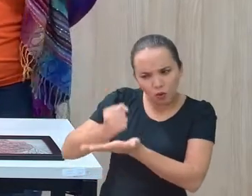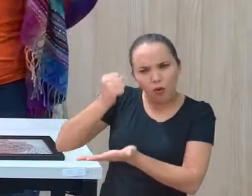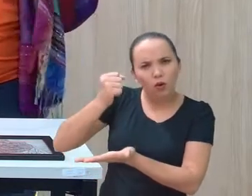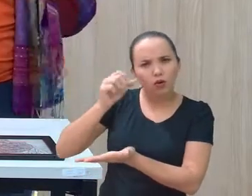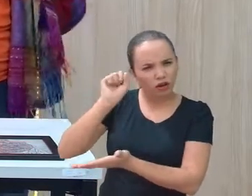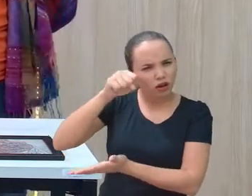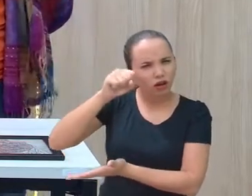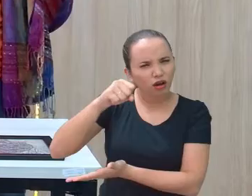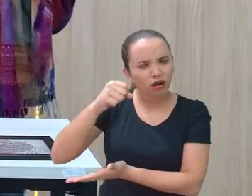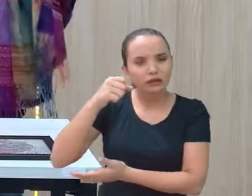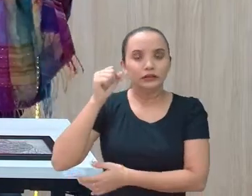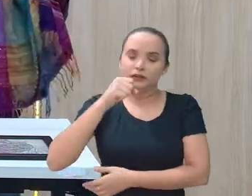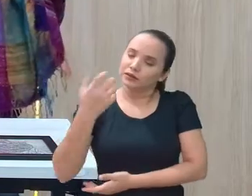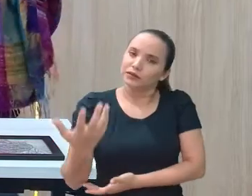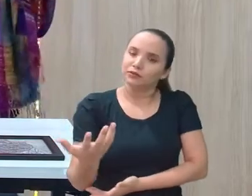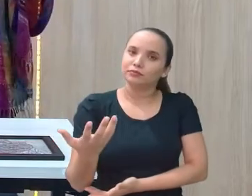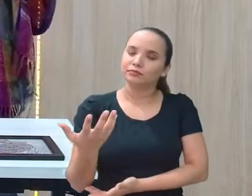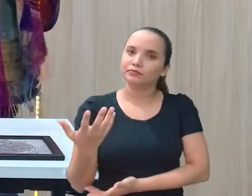Sim,